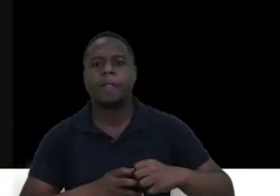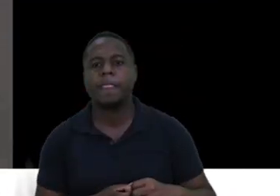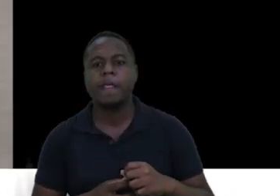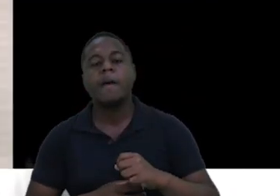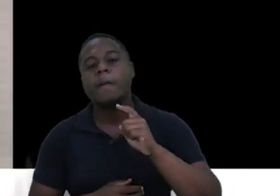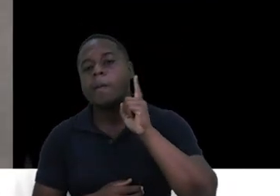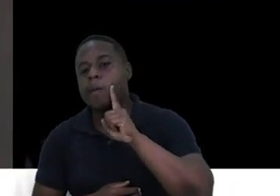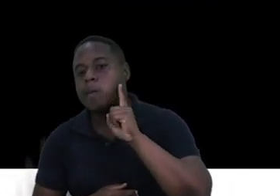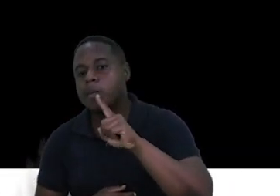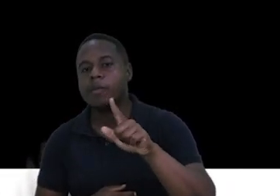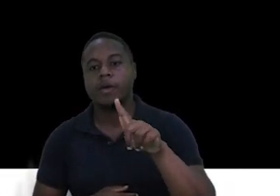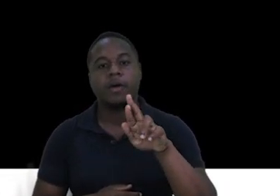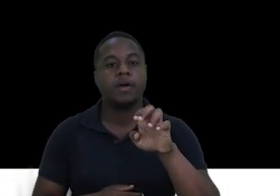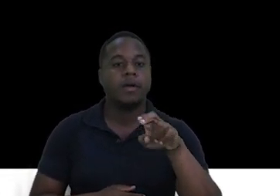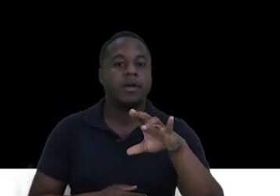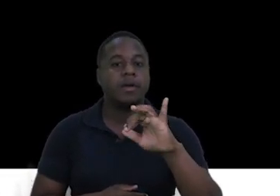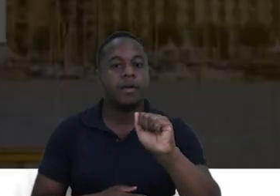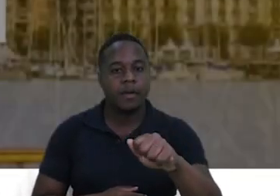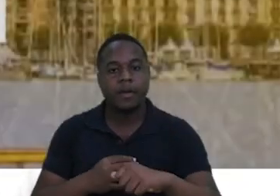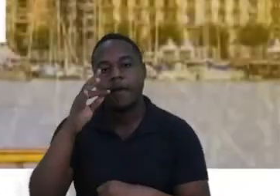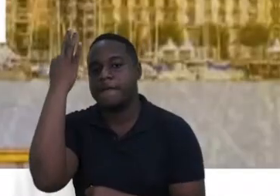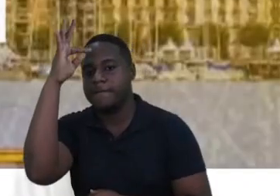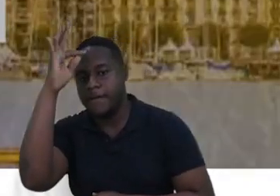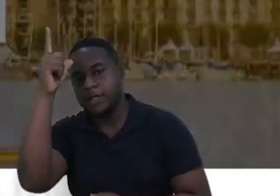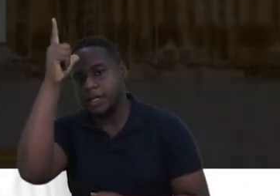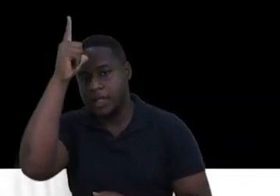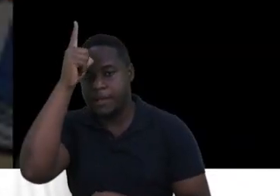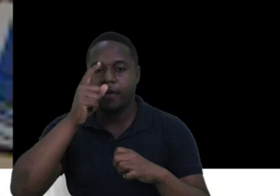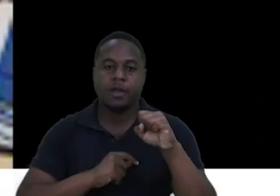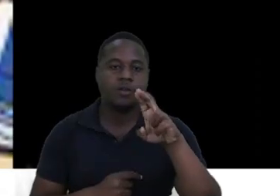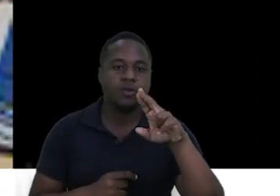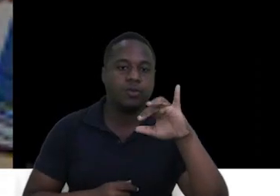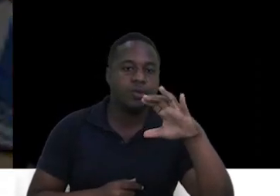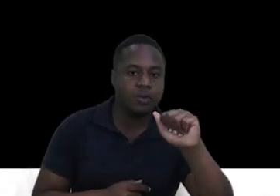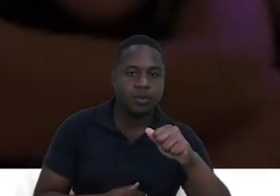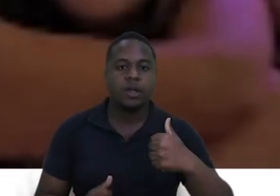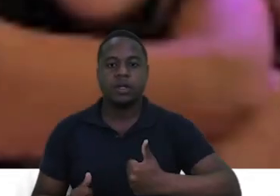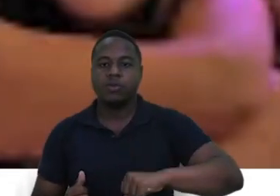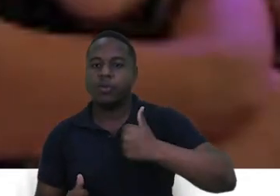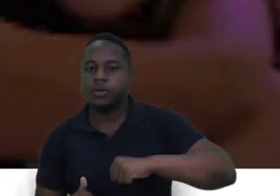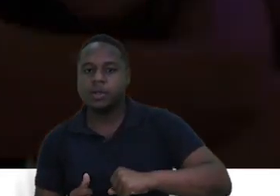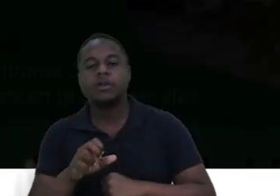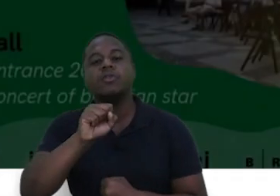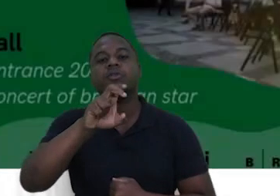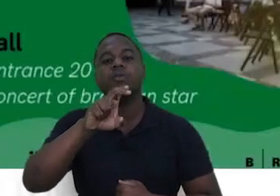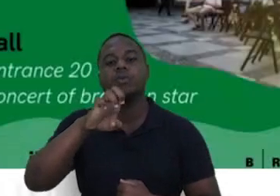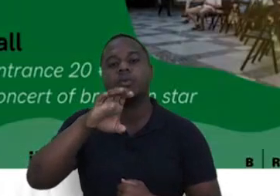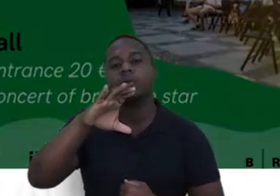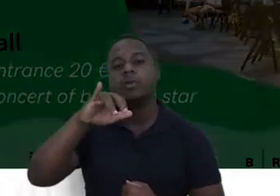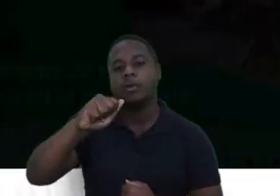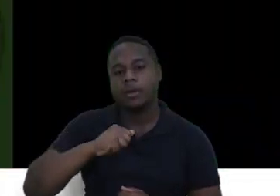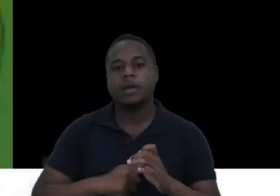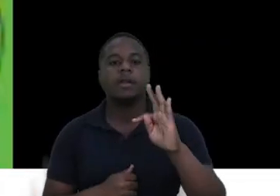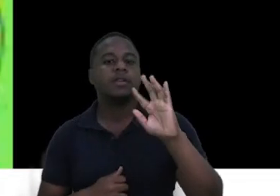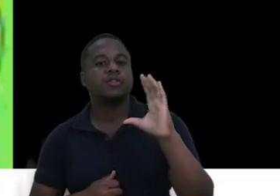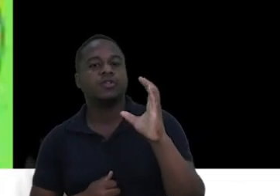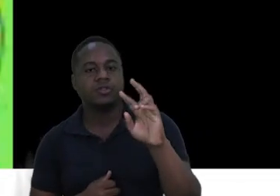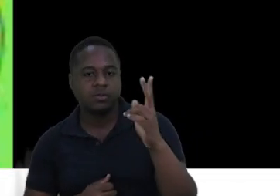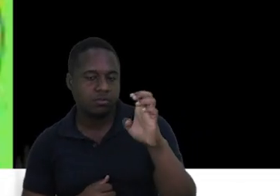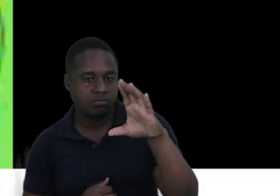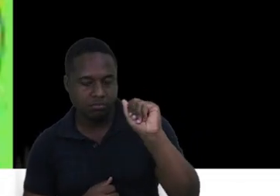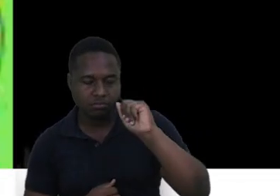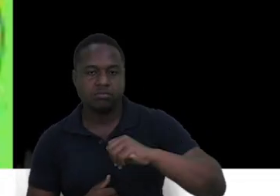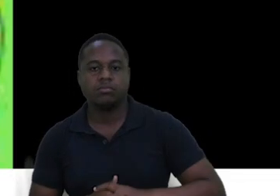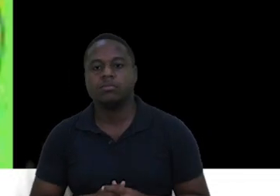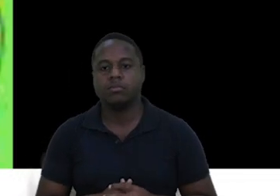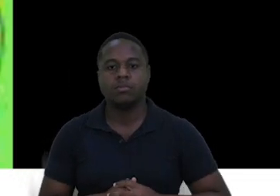Portugal, na Grécia, na própria França, Alemanha e Suíça, na Espanha, na Suécia e na República Tcheca. Saindo um pouco